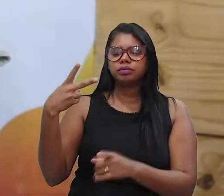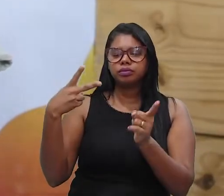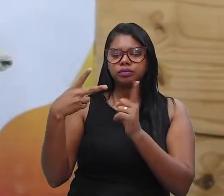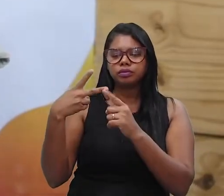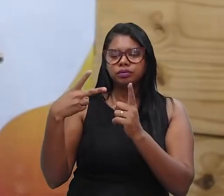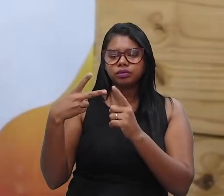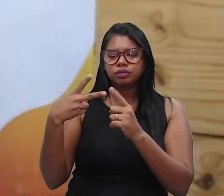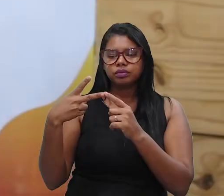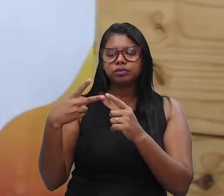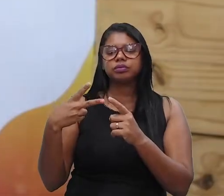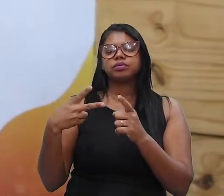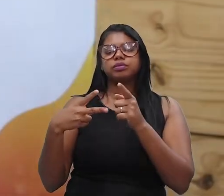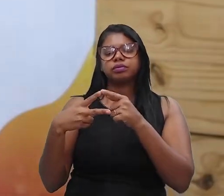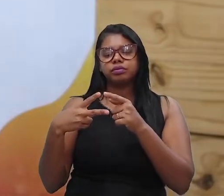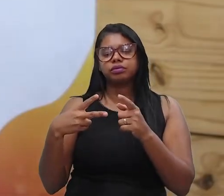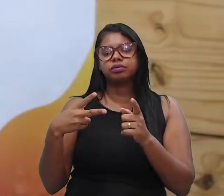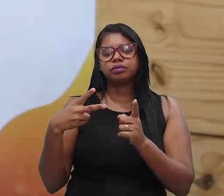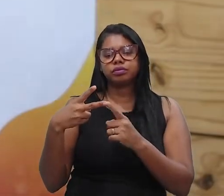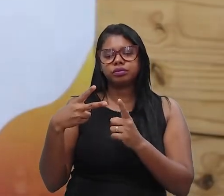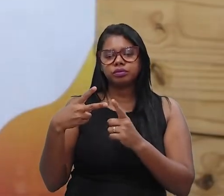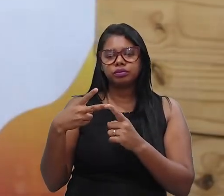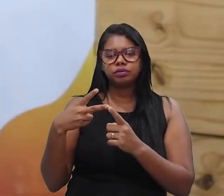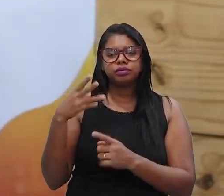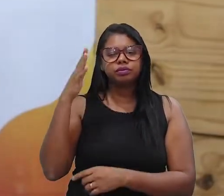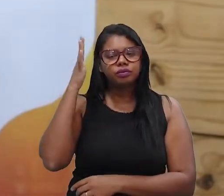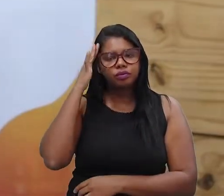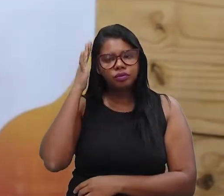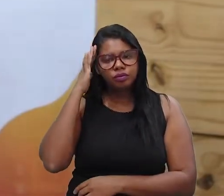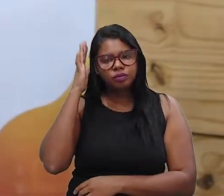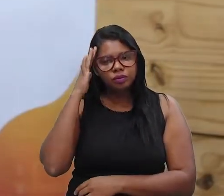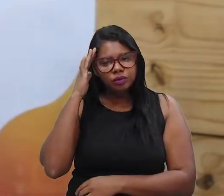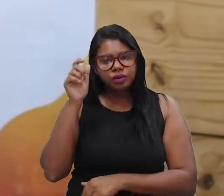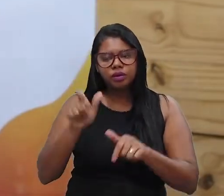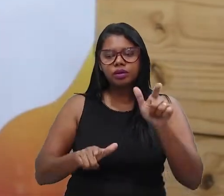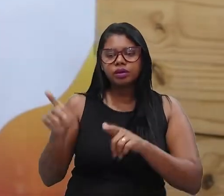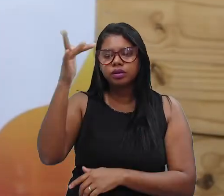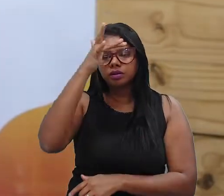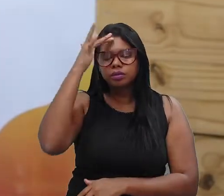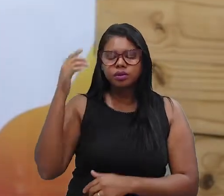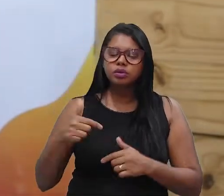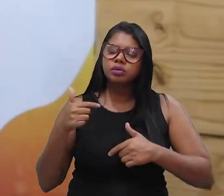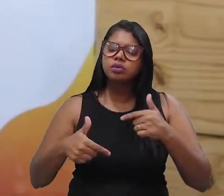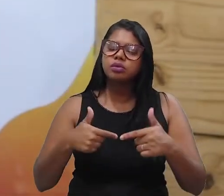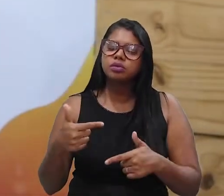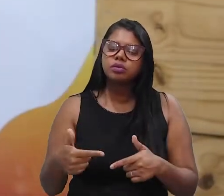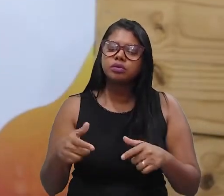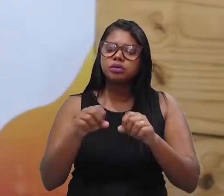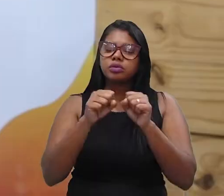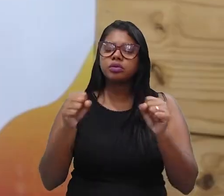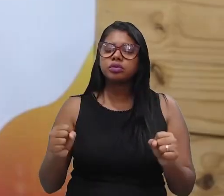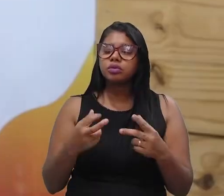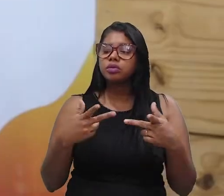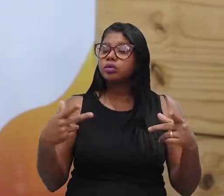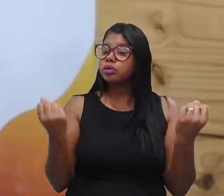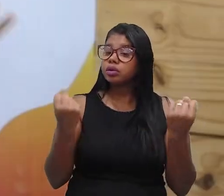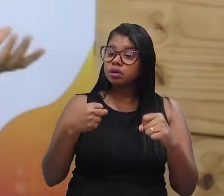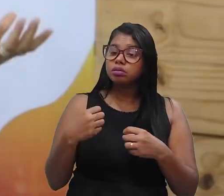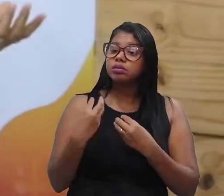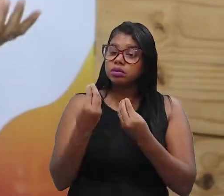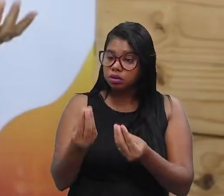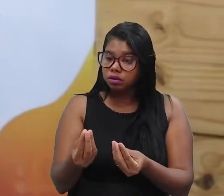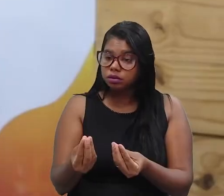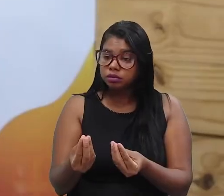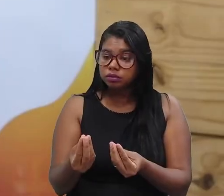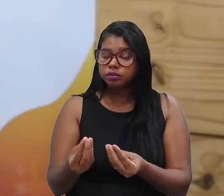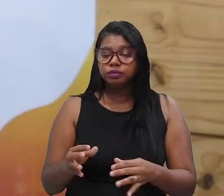que é entender que o mercado colaborativo é feito de pessoas que trabalham em função de algo que precisa ser entregue para o